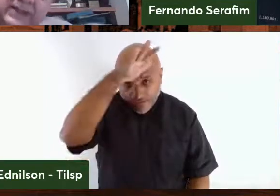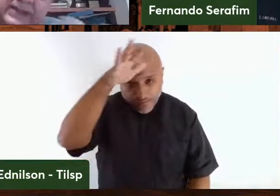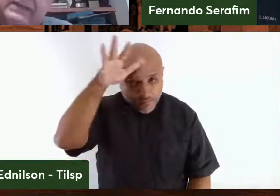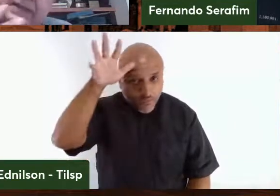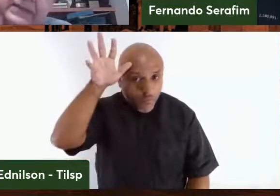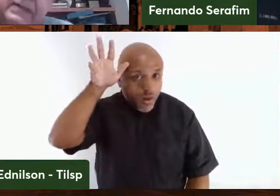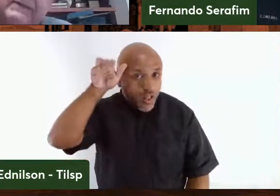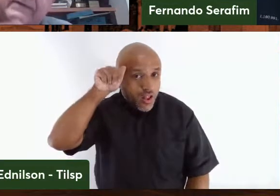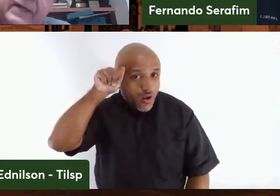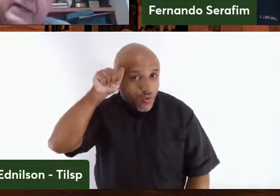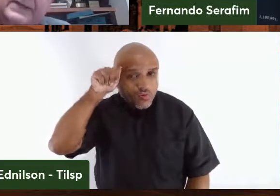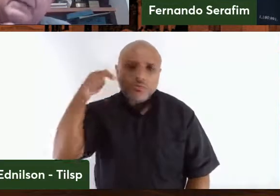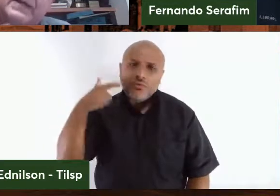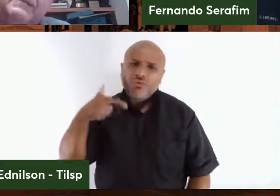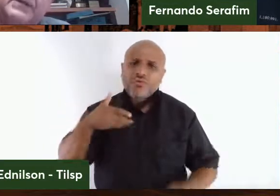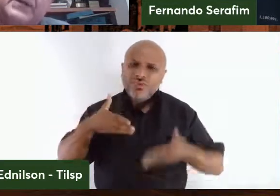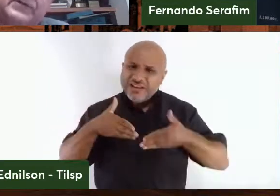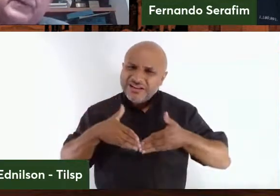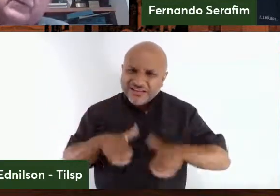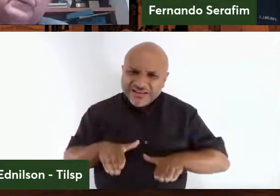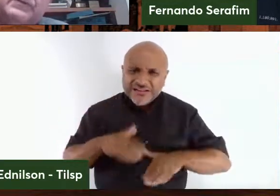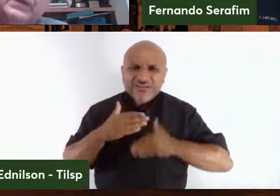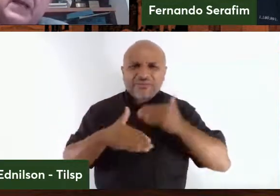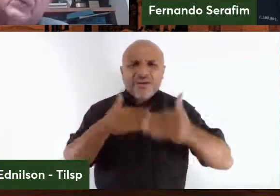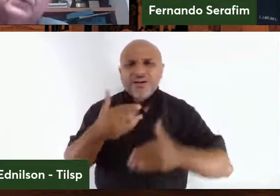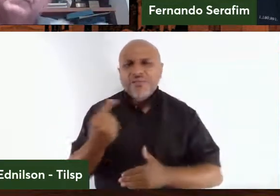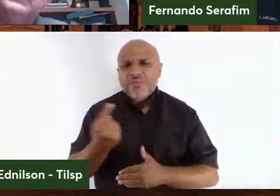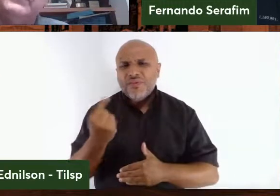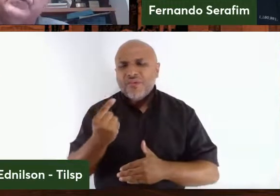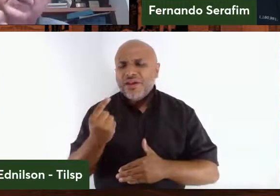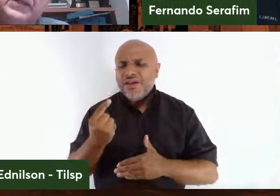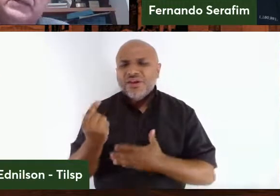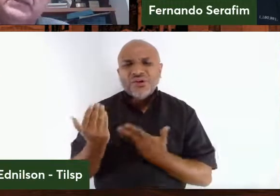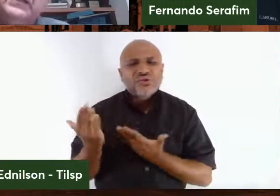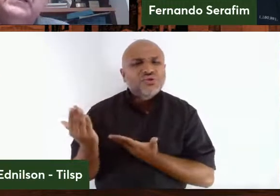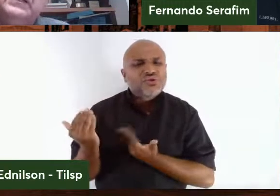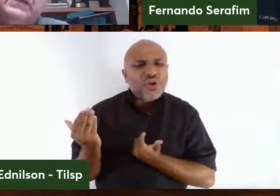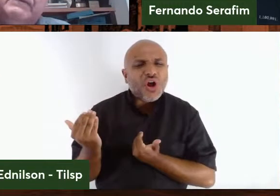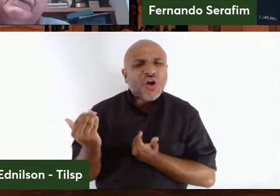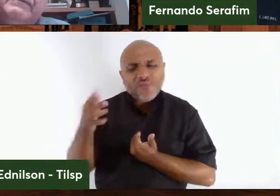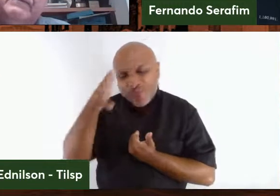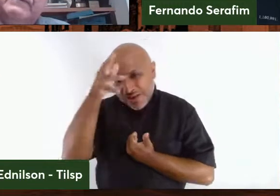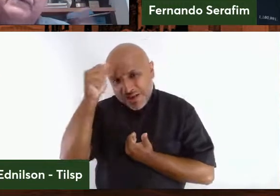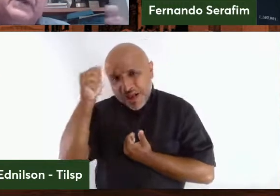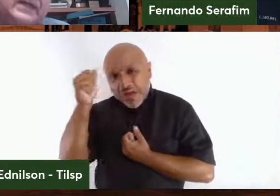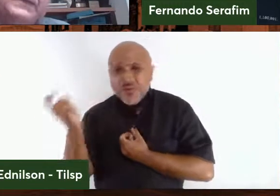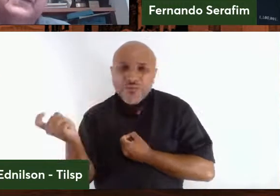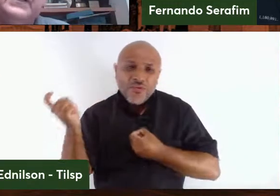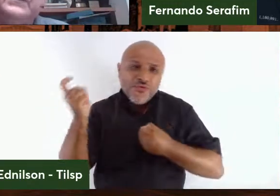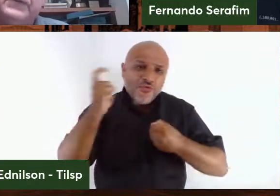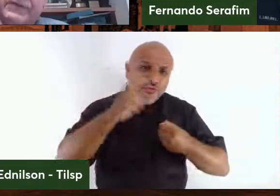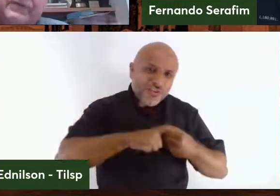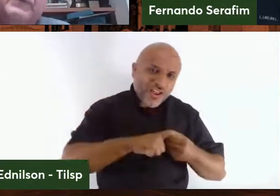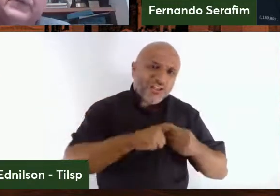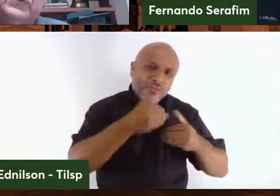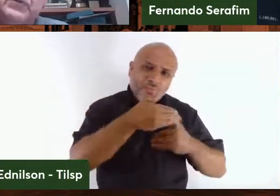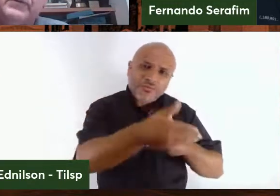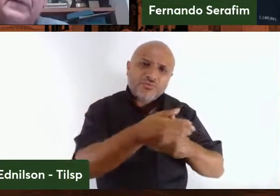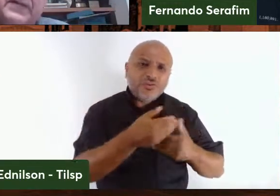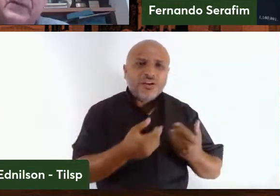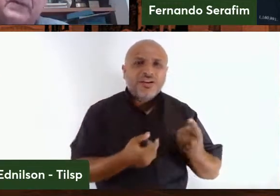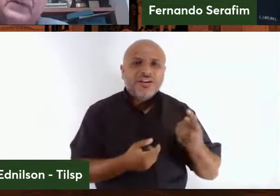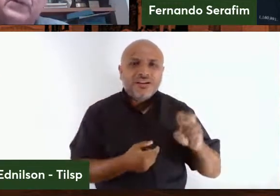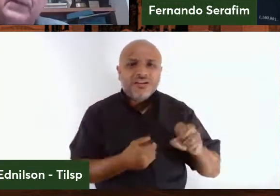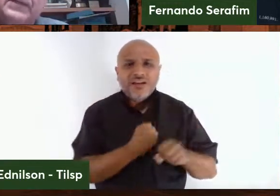Eu nasci, passei minha infância, minha primeira juventude em Manaus. Depois eu voltei, vivi 15 anos, fui professor